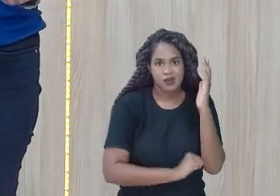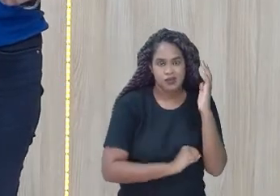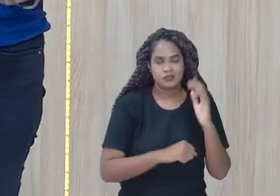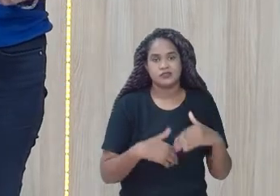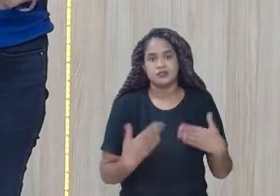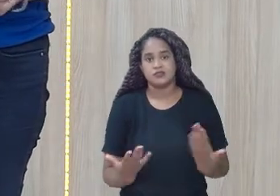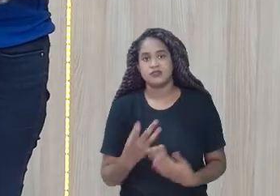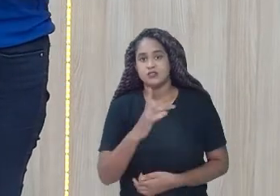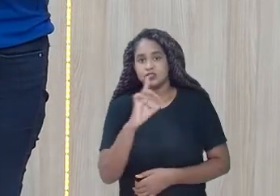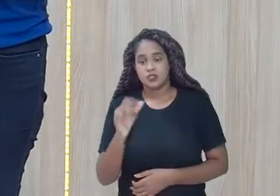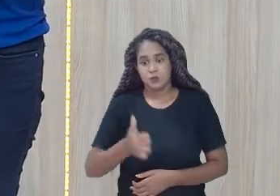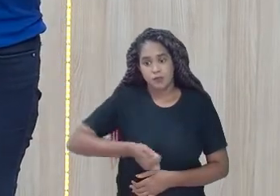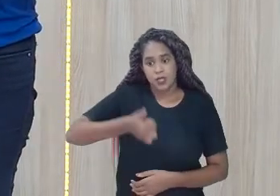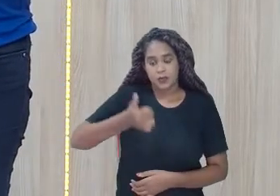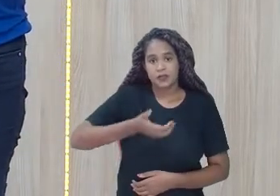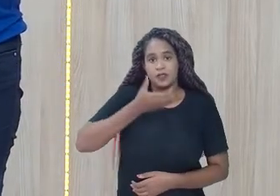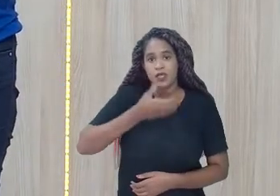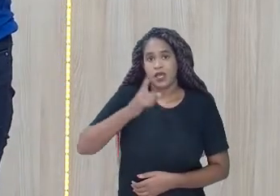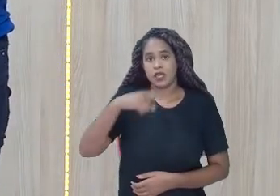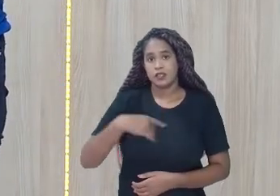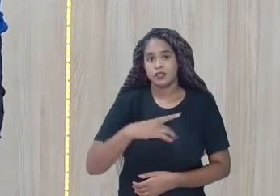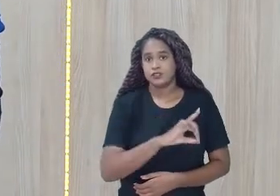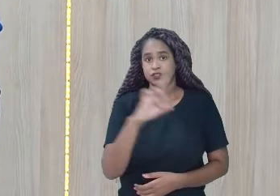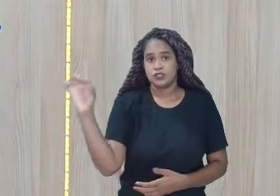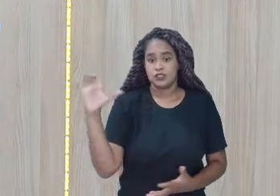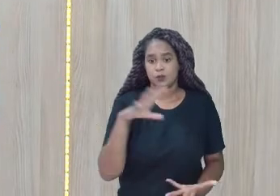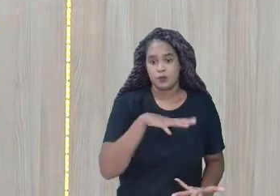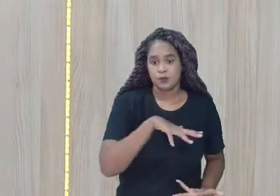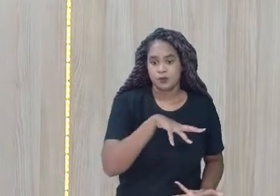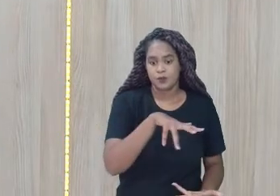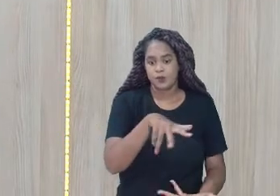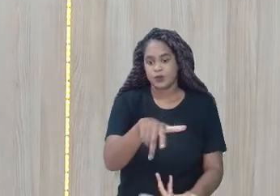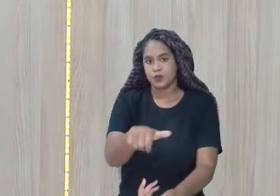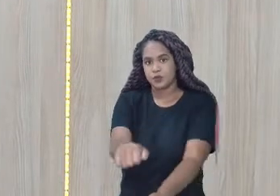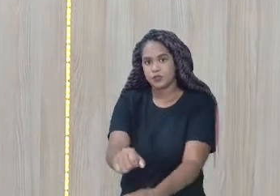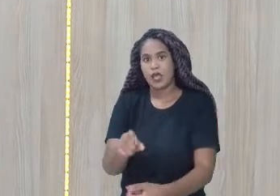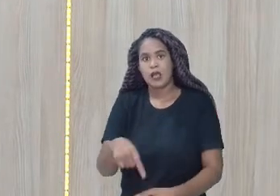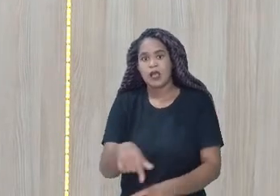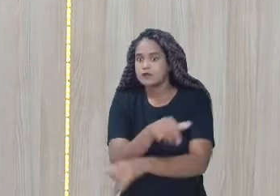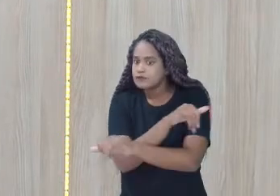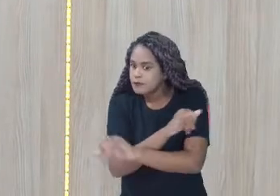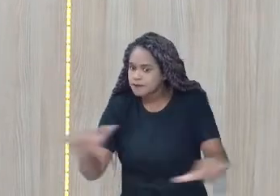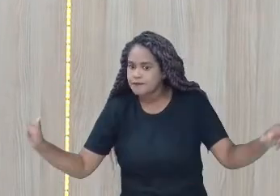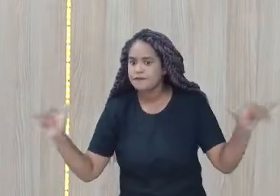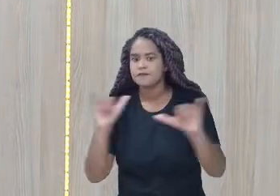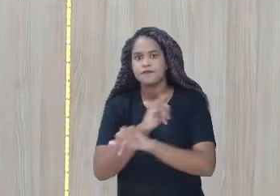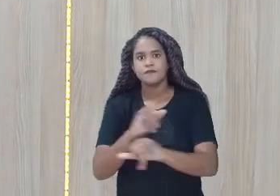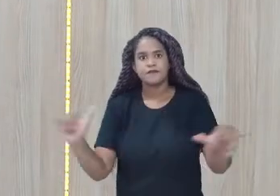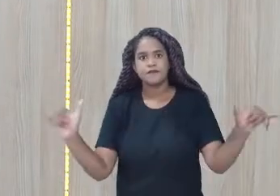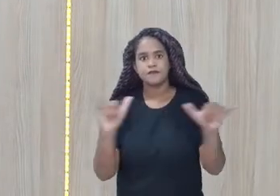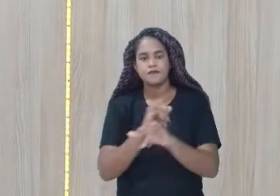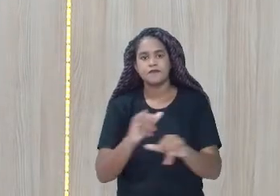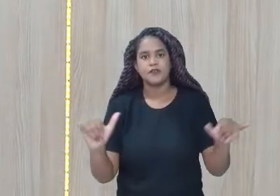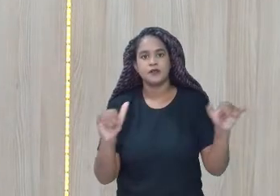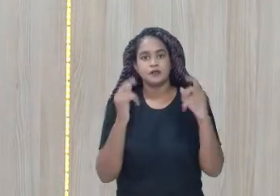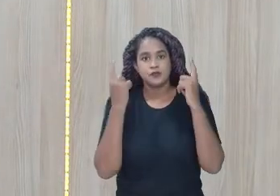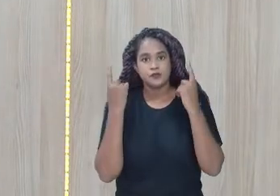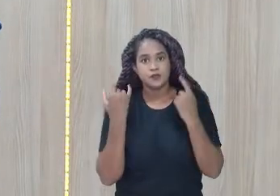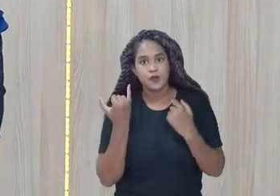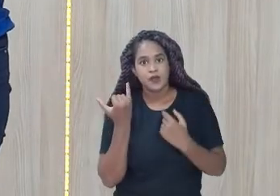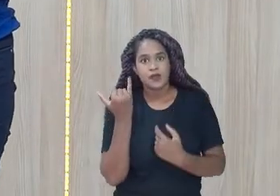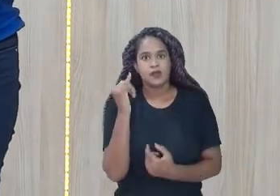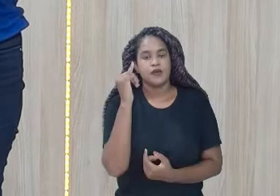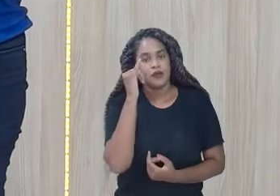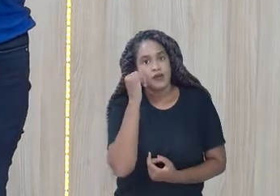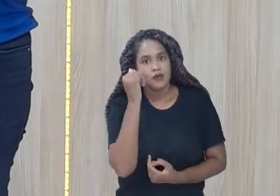1º de dezembro foi realmente o Dia Mundial, né? Onde existe o alerta justamente de prevenção à